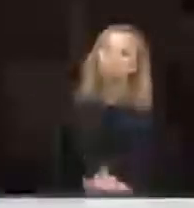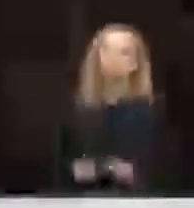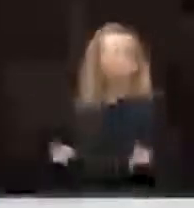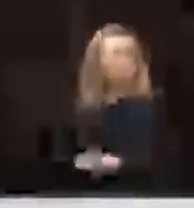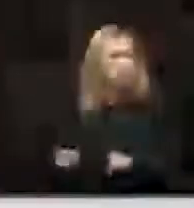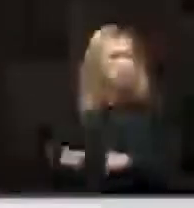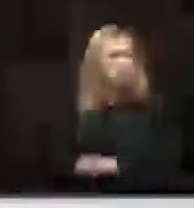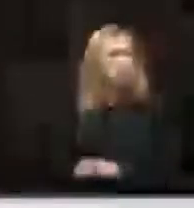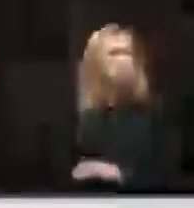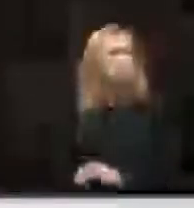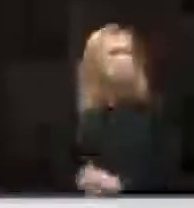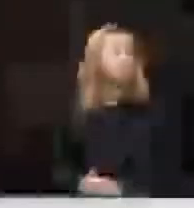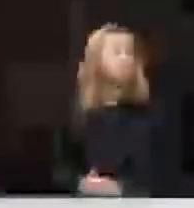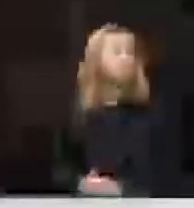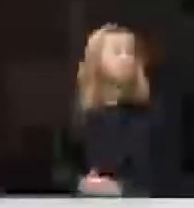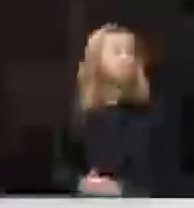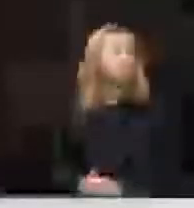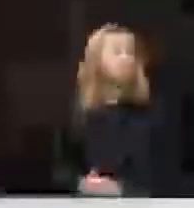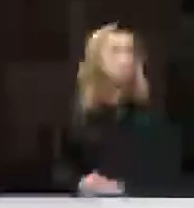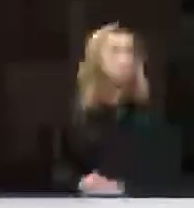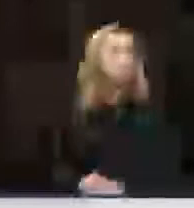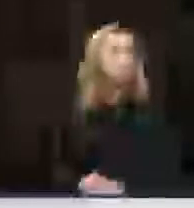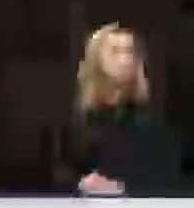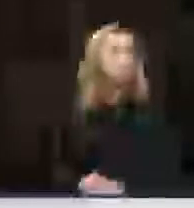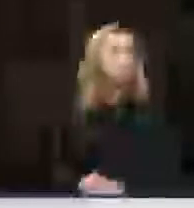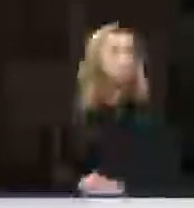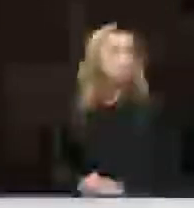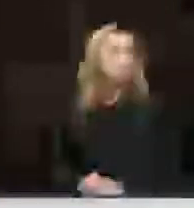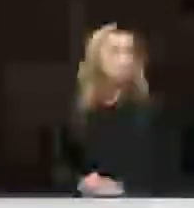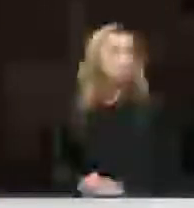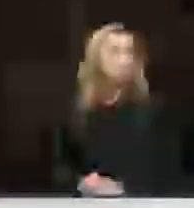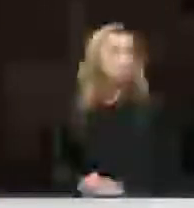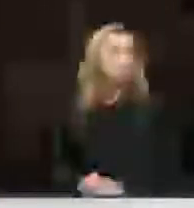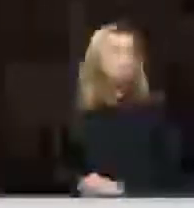também não se assemelha